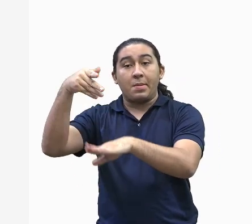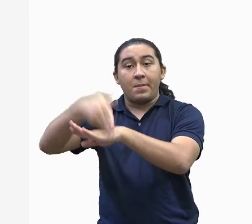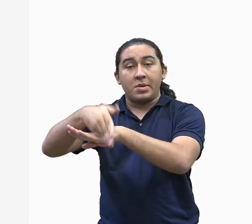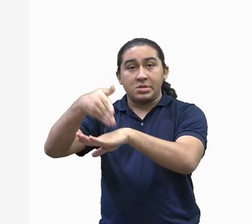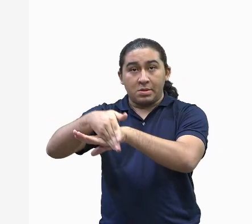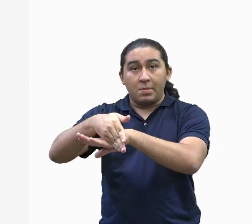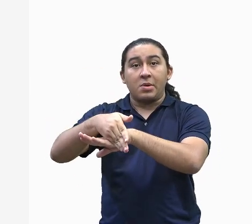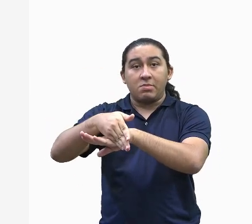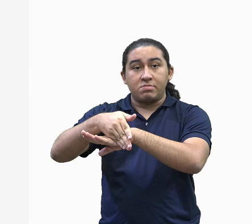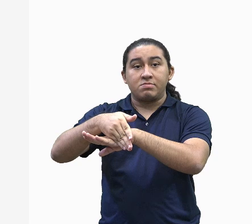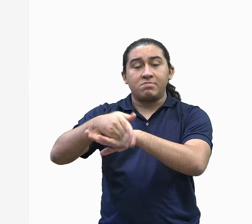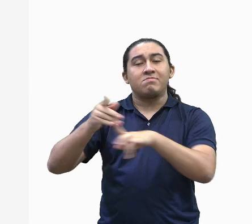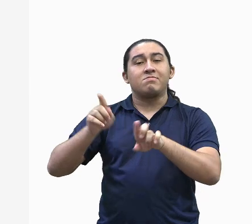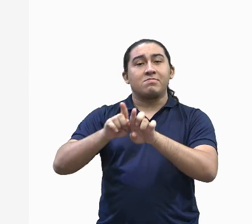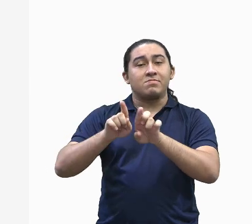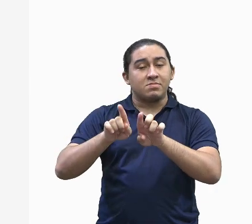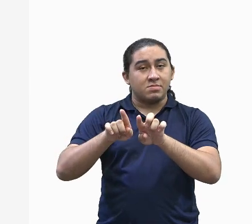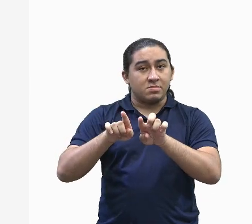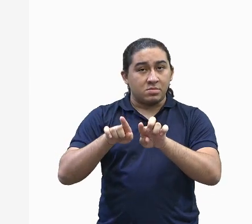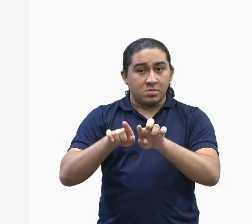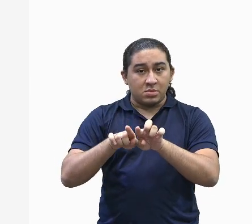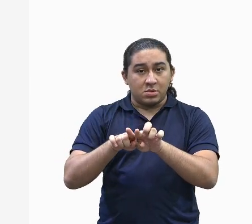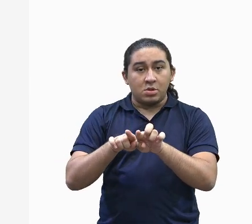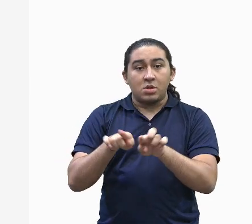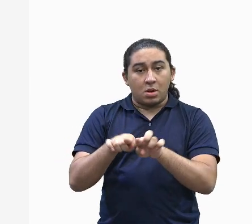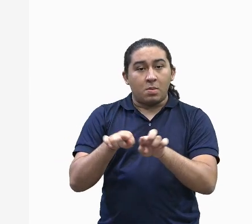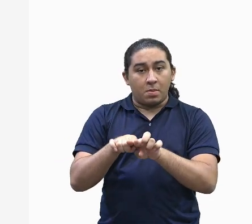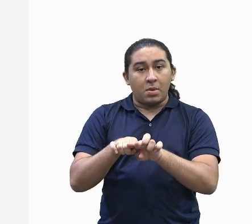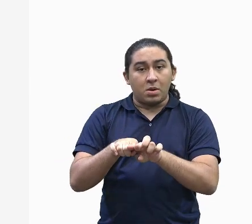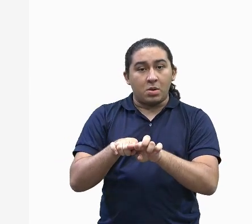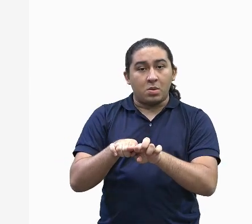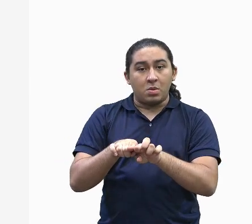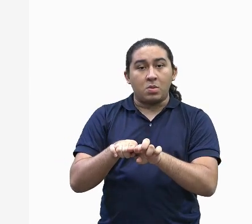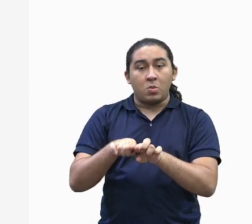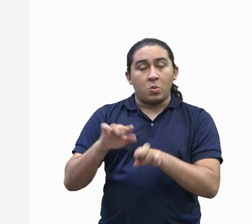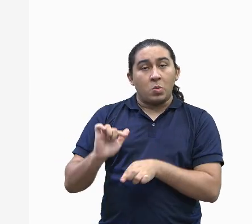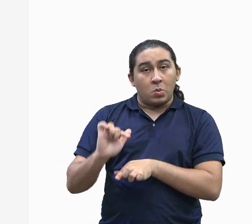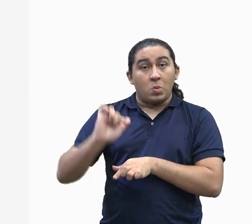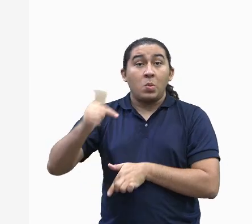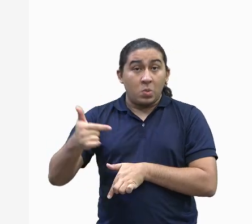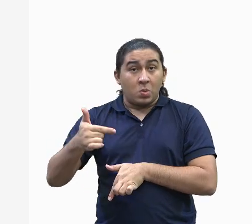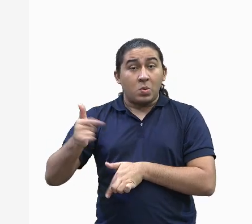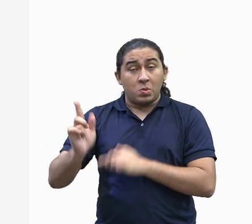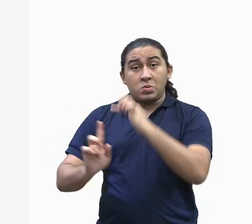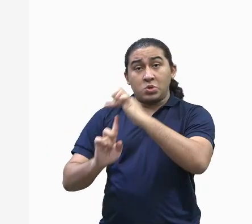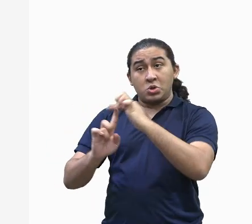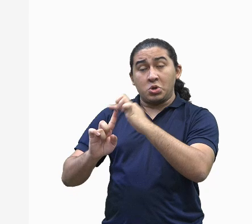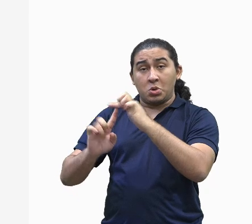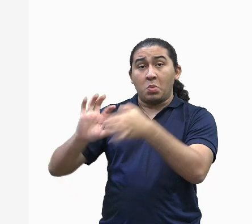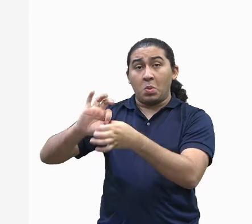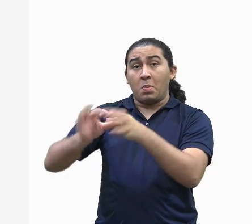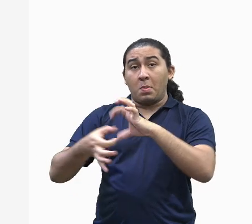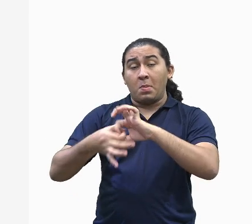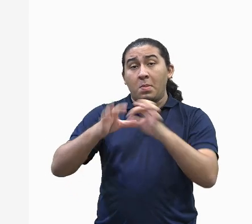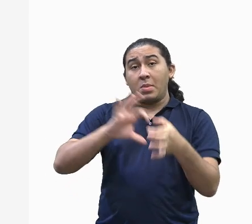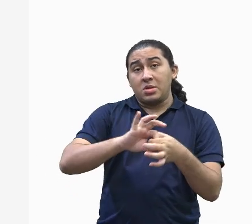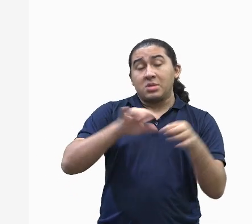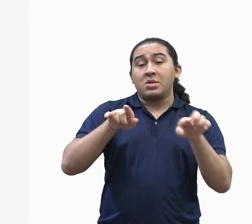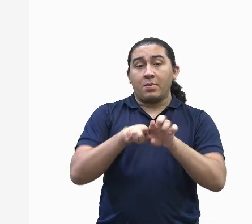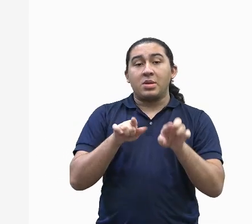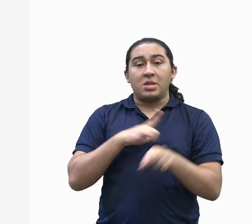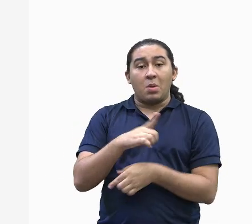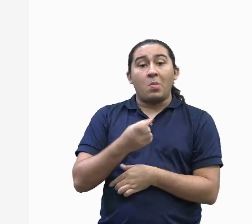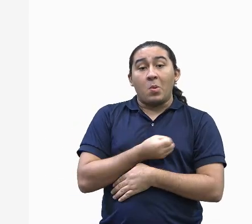participantes, mas não menos os Jogos Paralímpicos também. Traz também um número